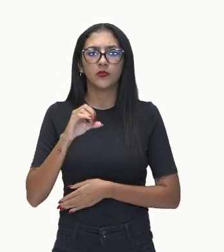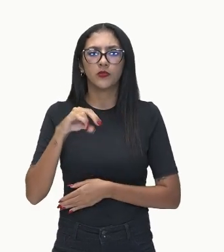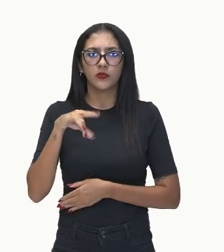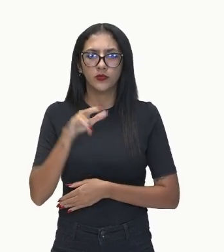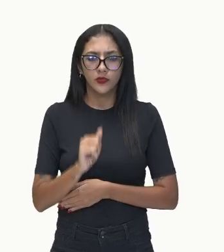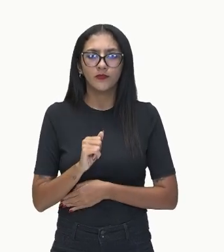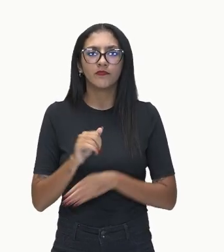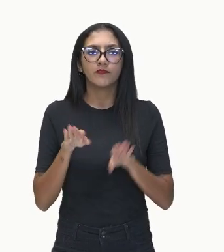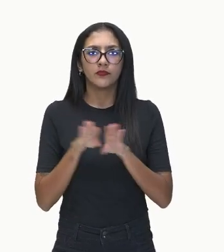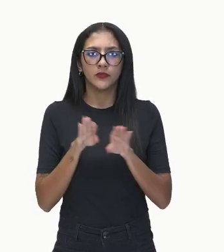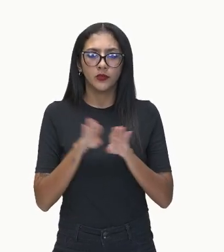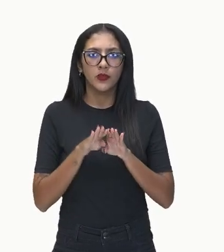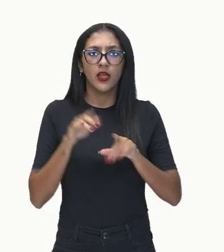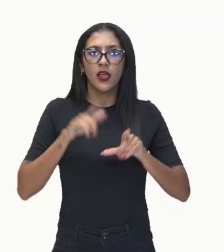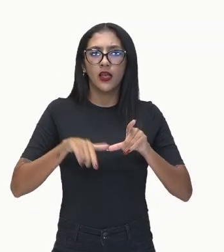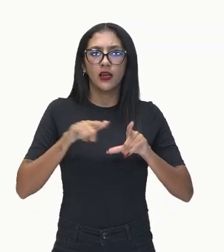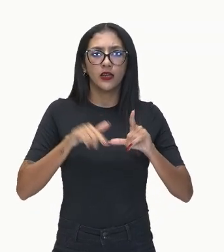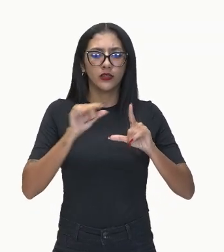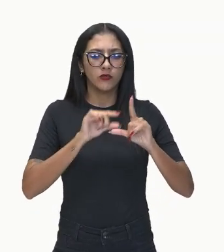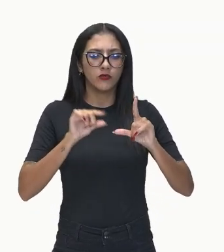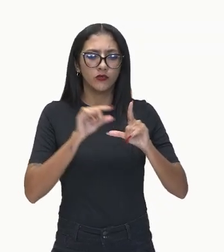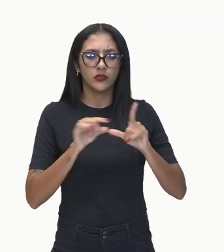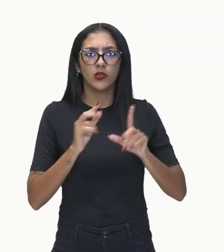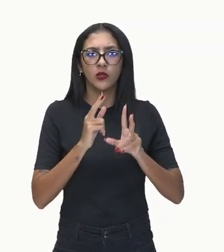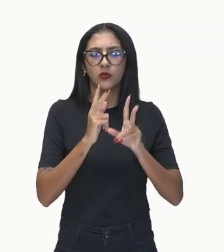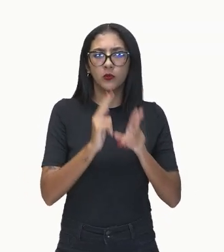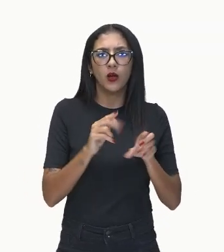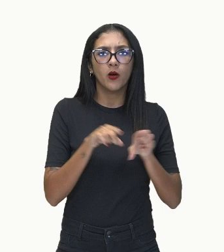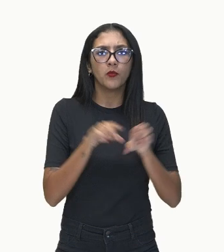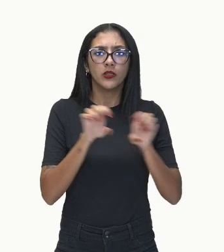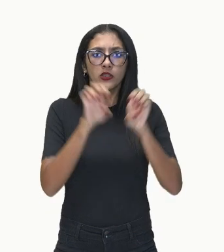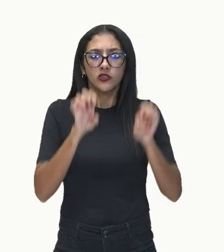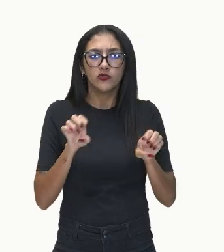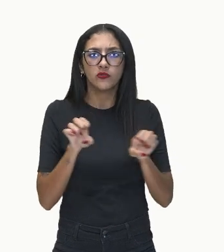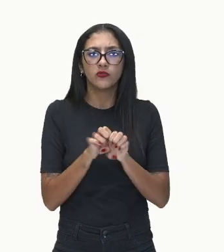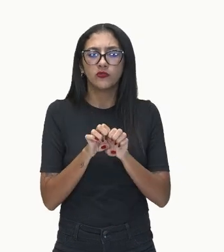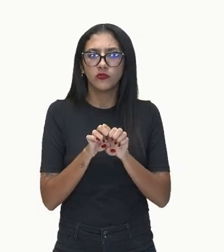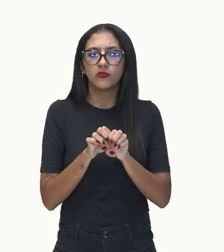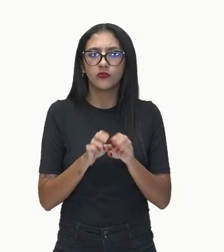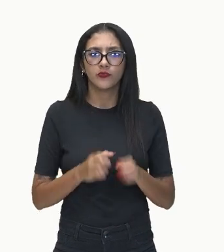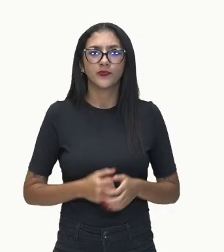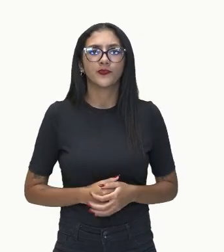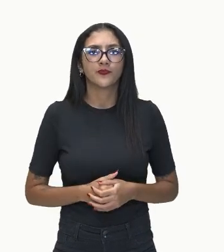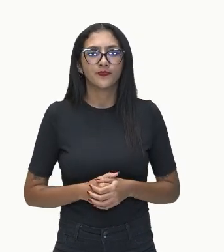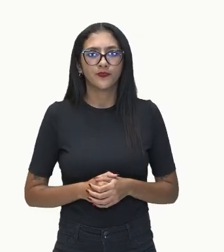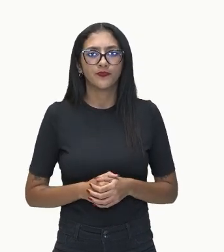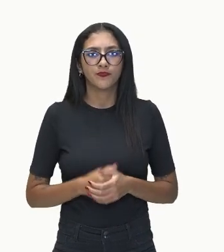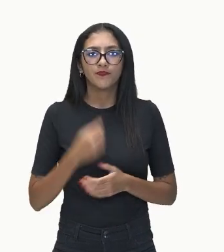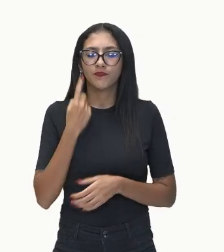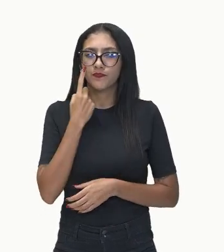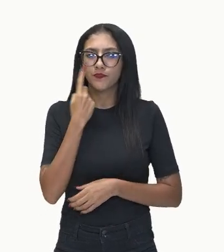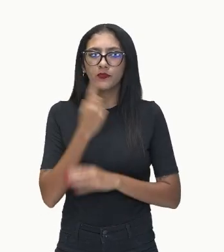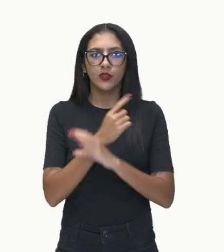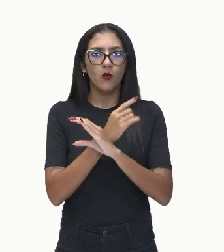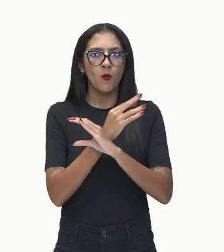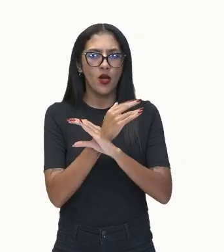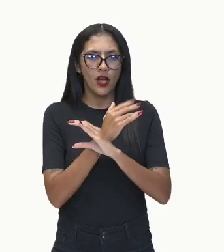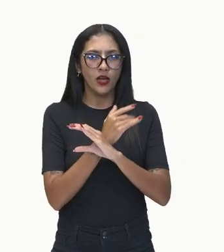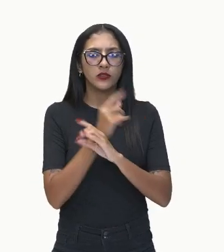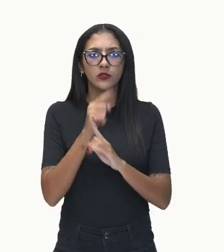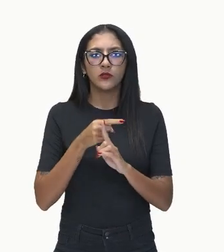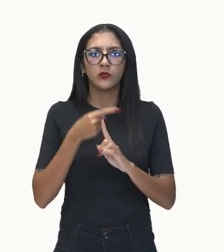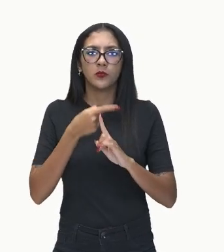eles pertencem a funções diferentes e têm a mesma fórmula molecular. Aqui é um ácido carboxílico e aqui é um